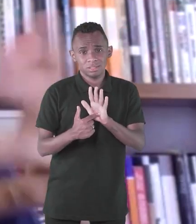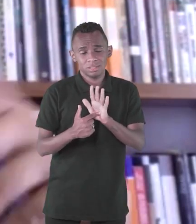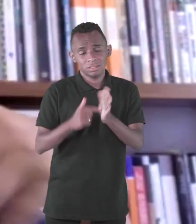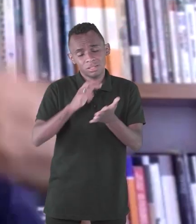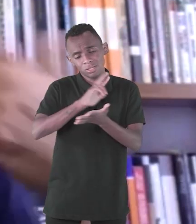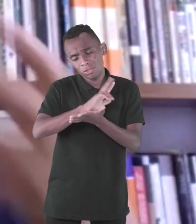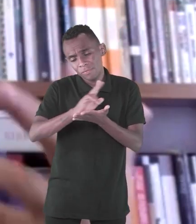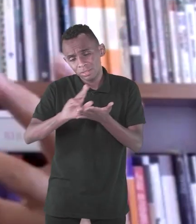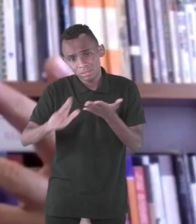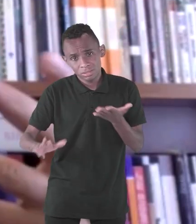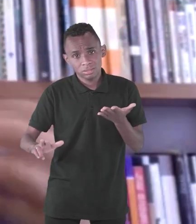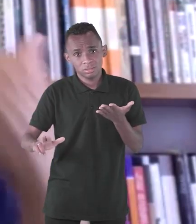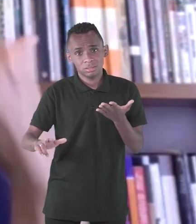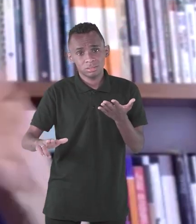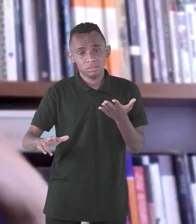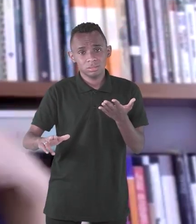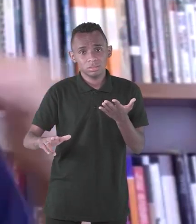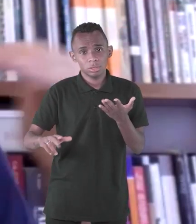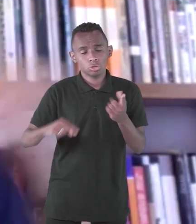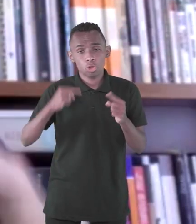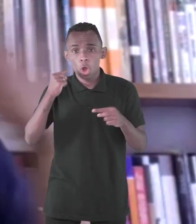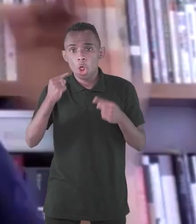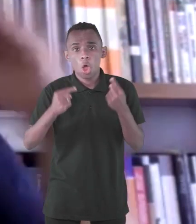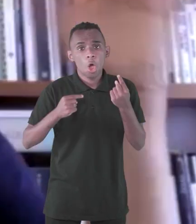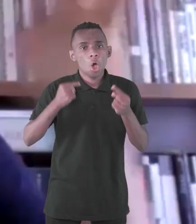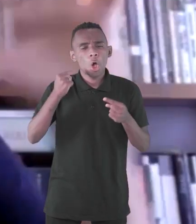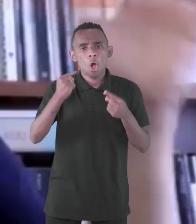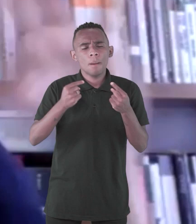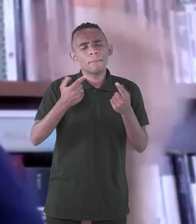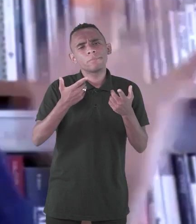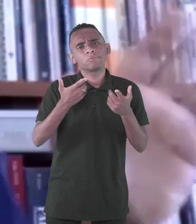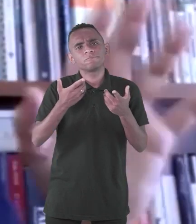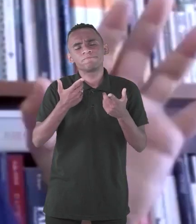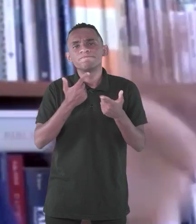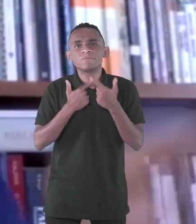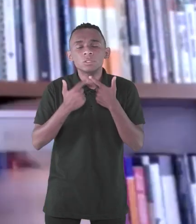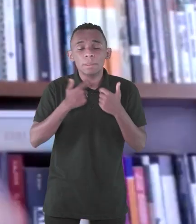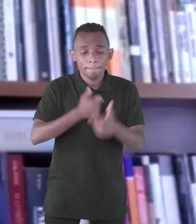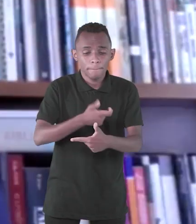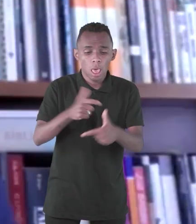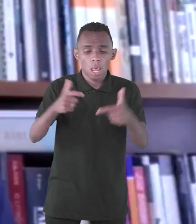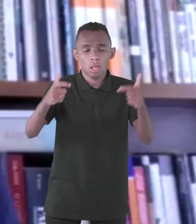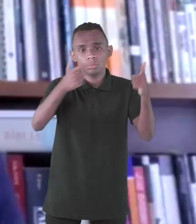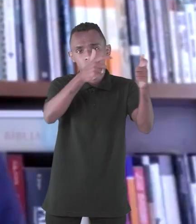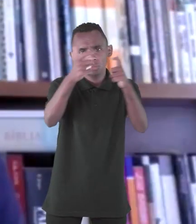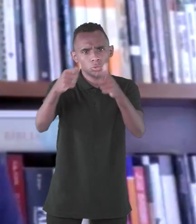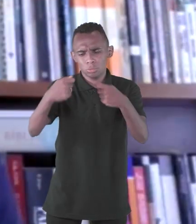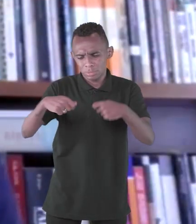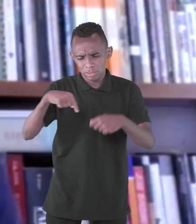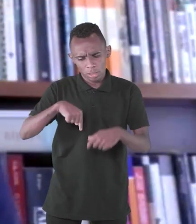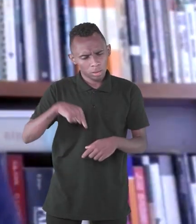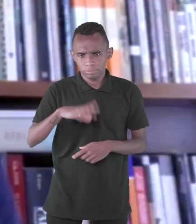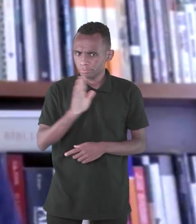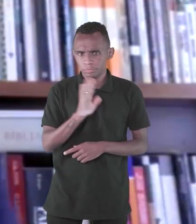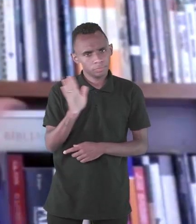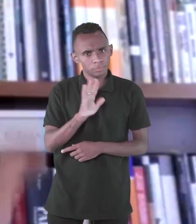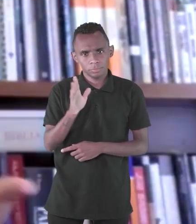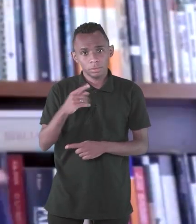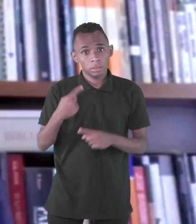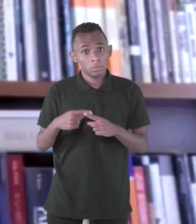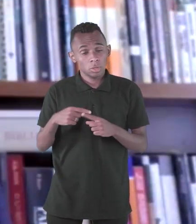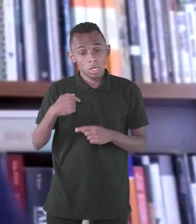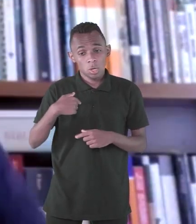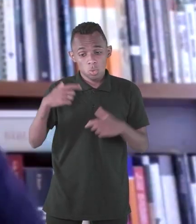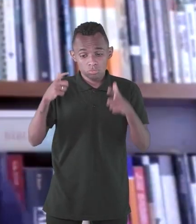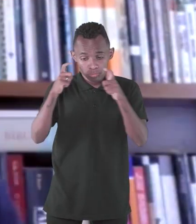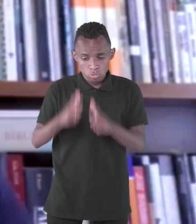apresentar a diversidade, aquilo que está tocando loucamente nos outros lugares. Não precisa tocar aqui. O que eu tenho